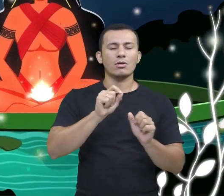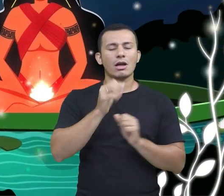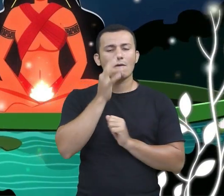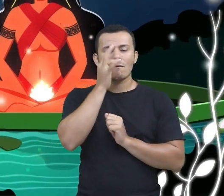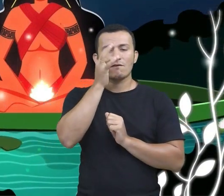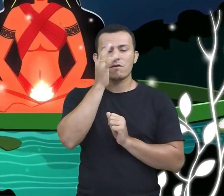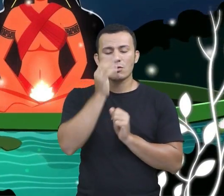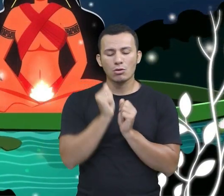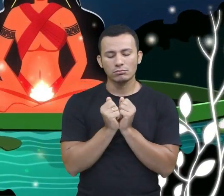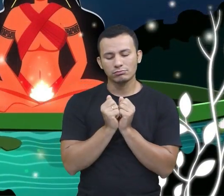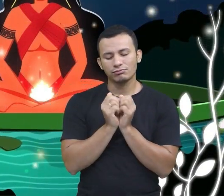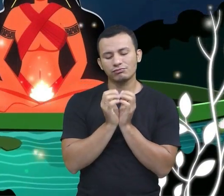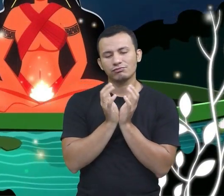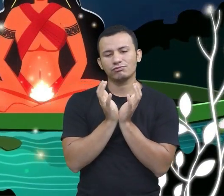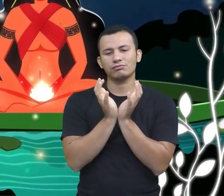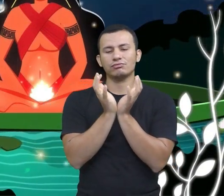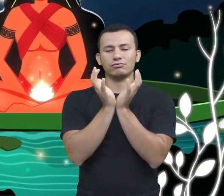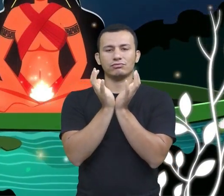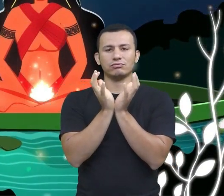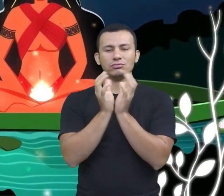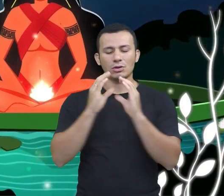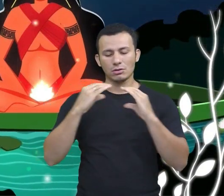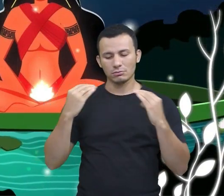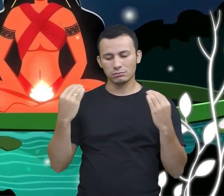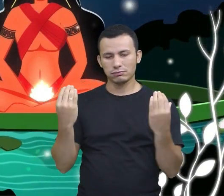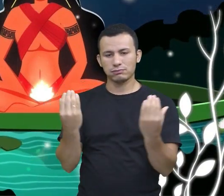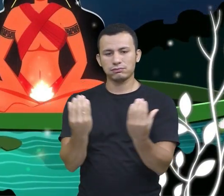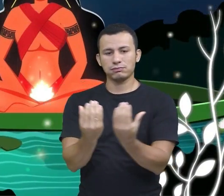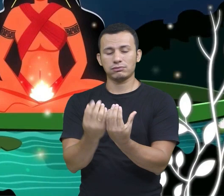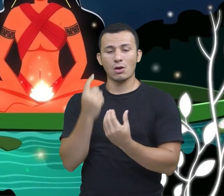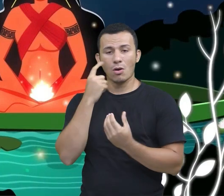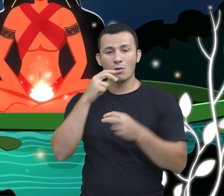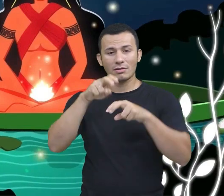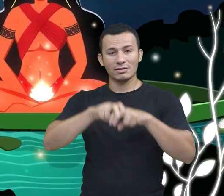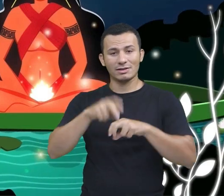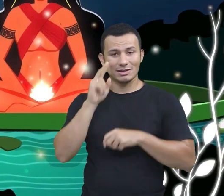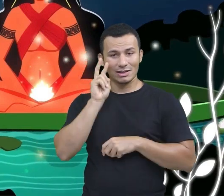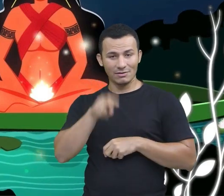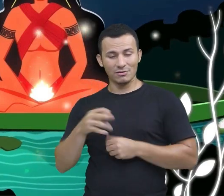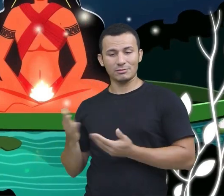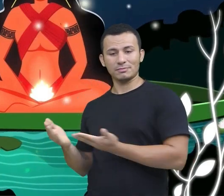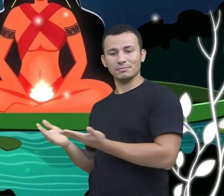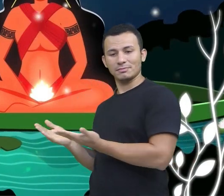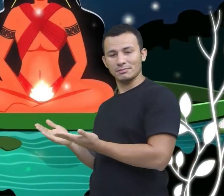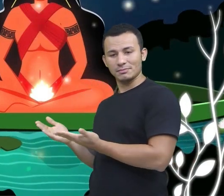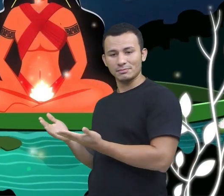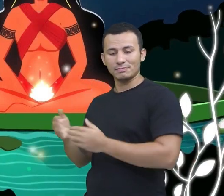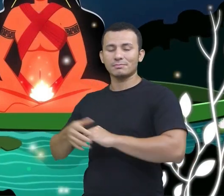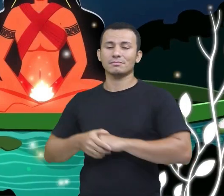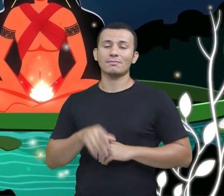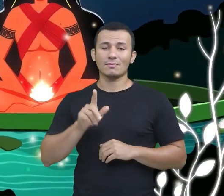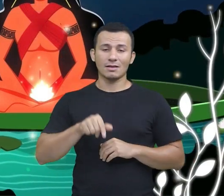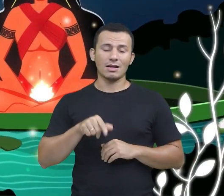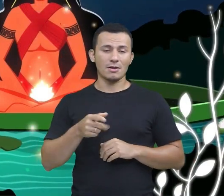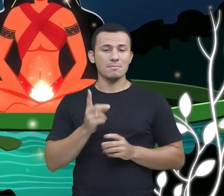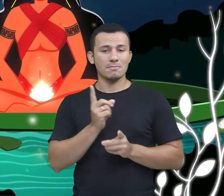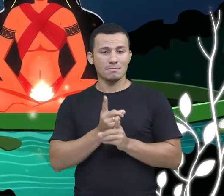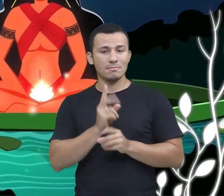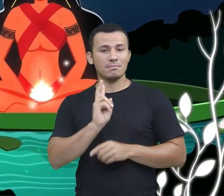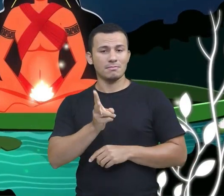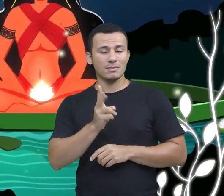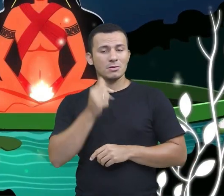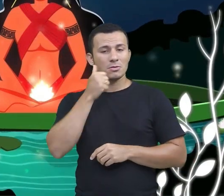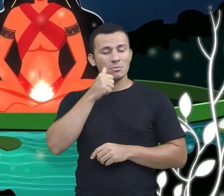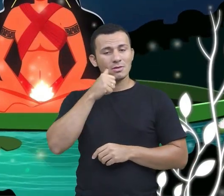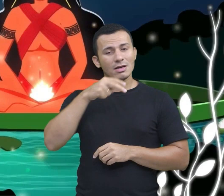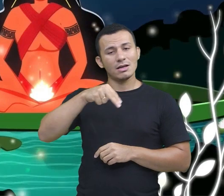É, a Vitória Régia, que é esta planta que eu estou sentada em cima e é essa onde Nayá se encontra.